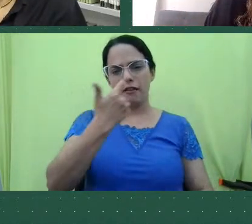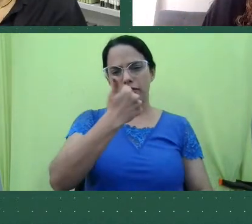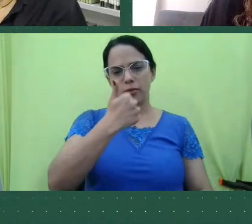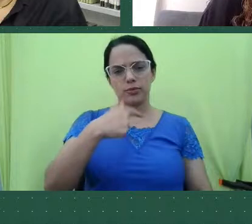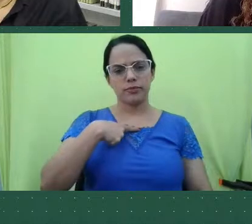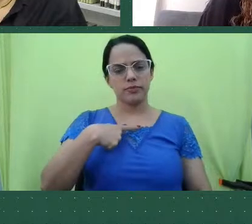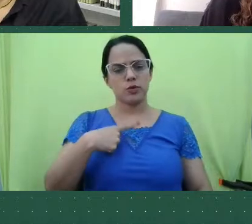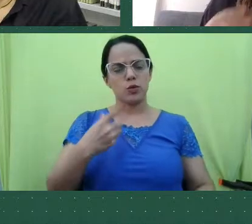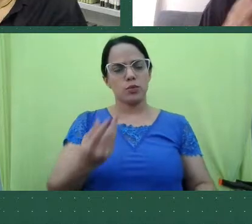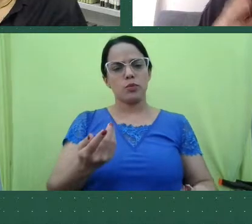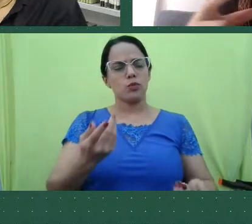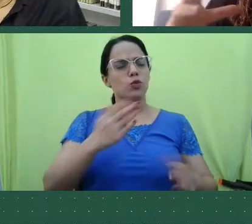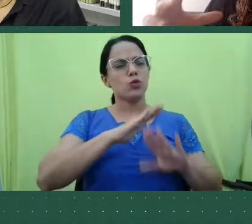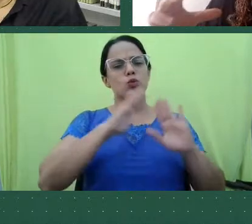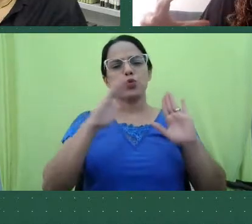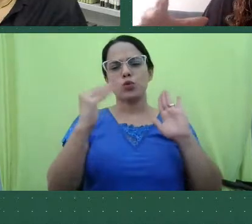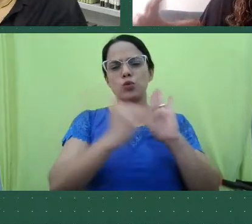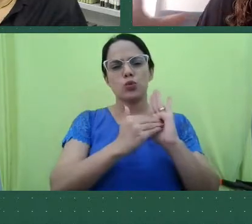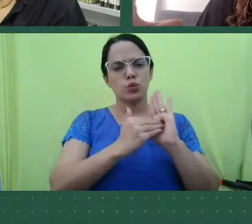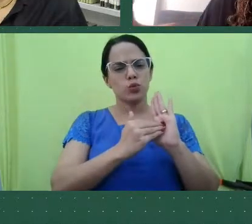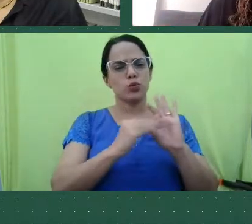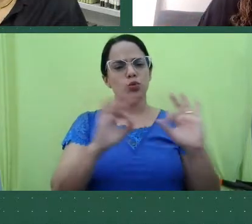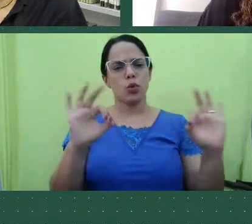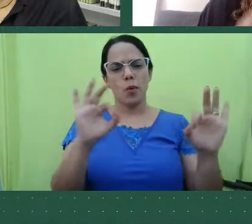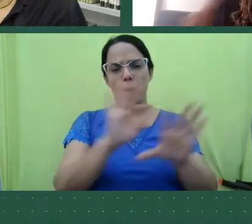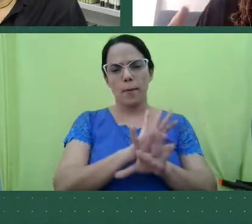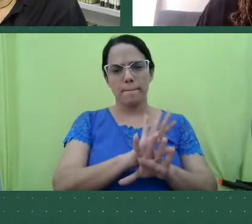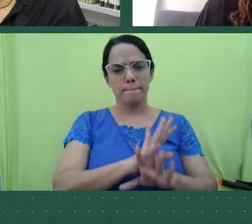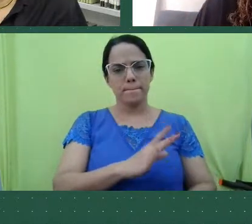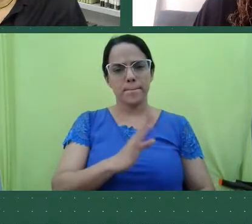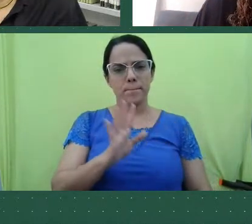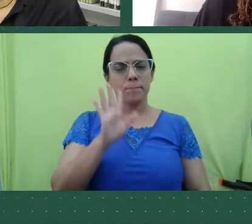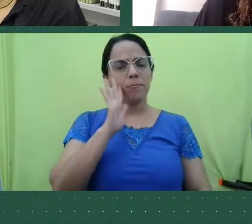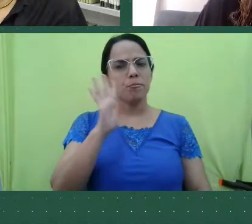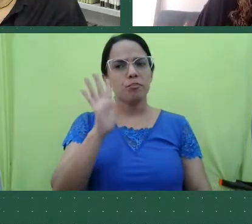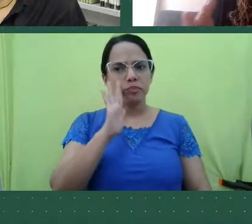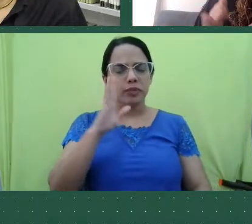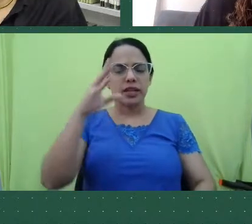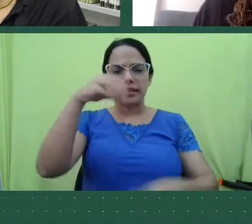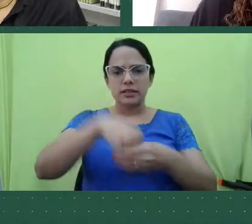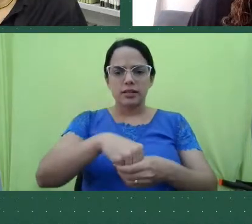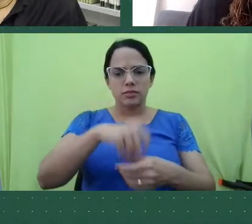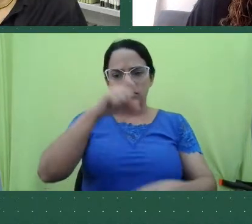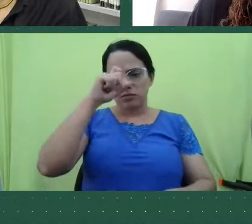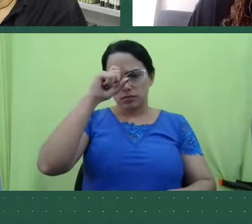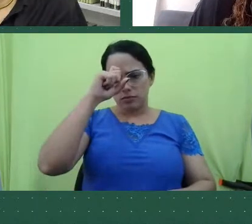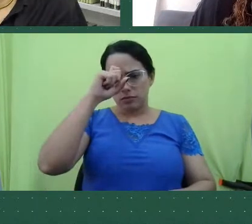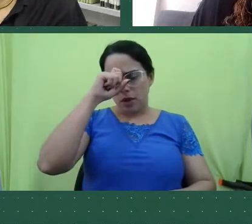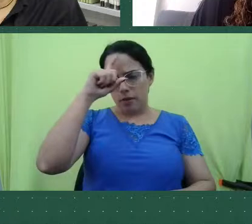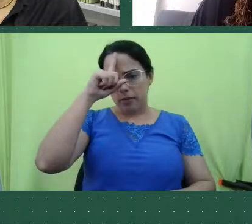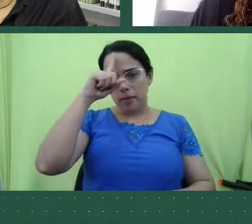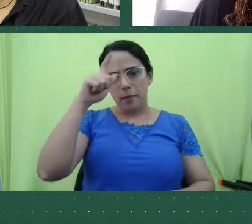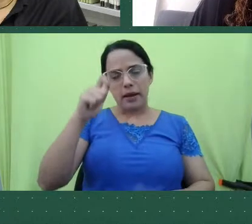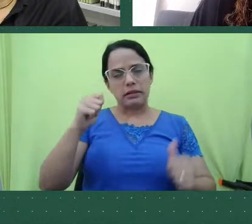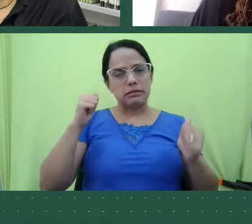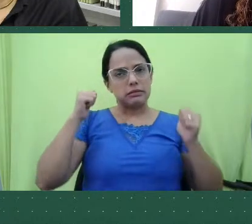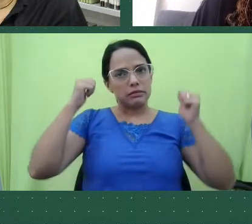tudo, absolutamente todos os modos que você pensar dentro de um hospital. E custa caro para